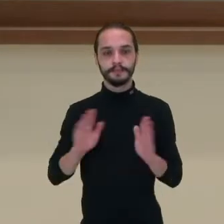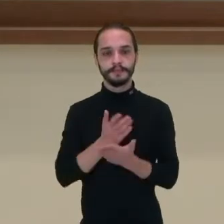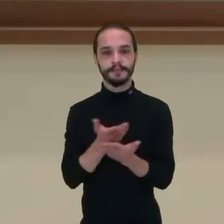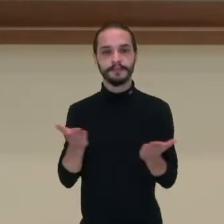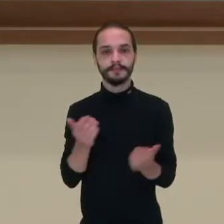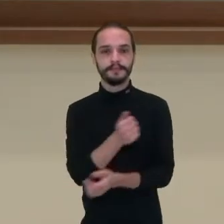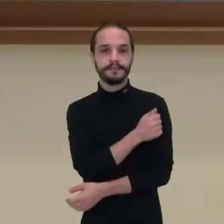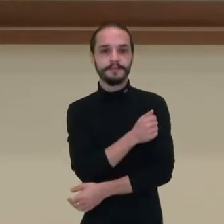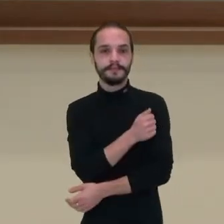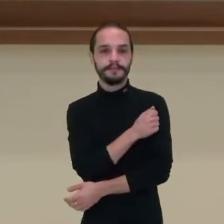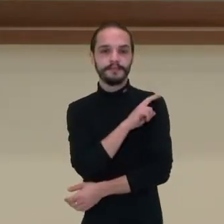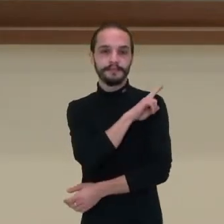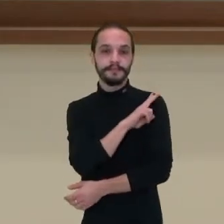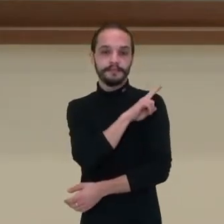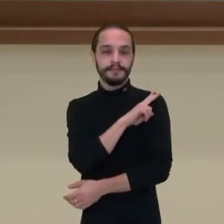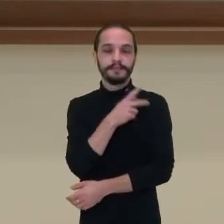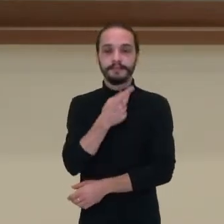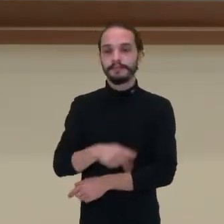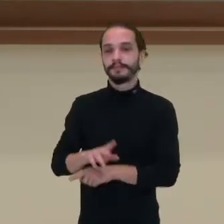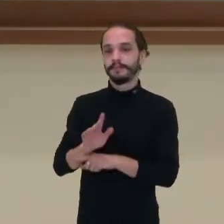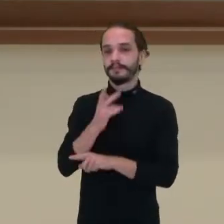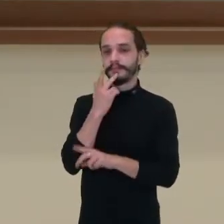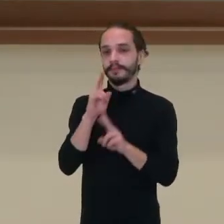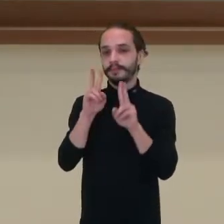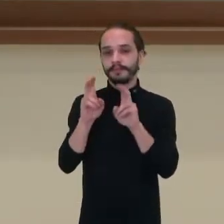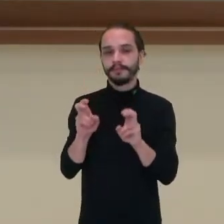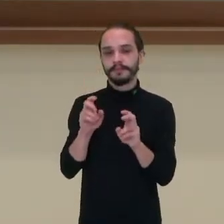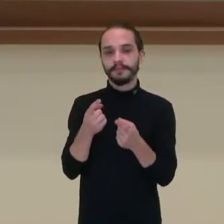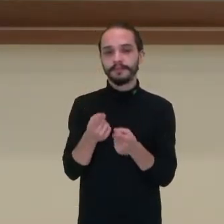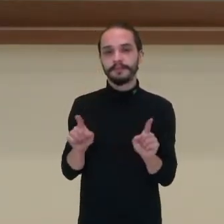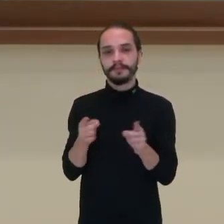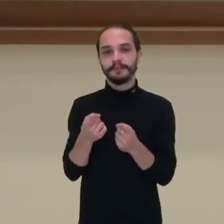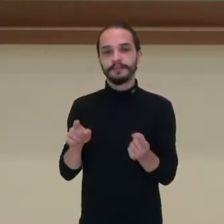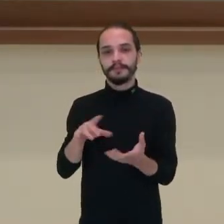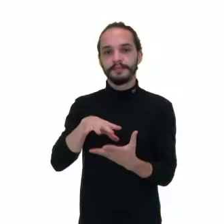Olá, estudantes do segundo ano. Nesse vídeo nós vamos falar sobre música barroca.